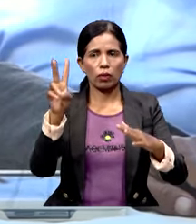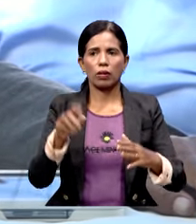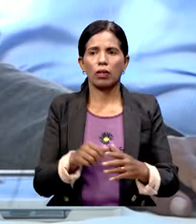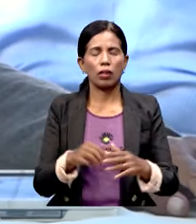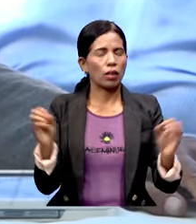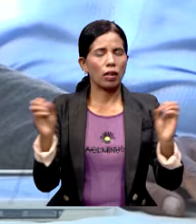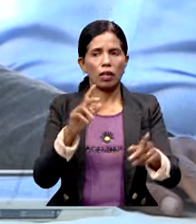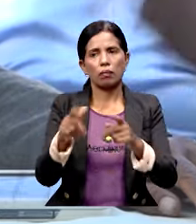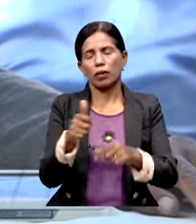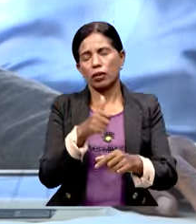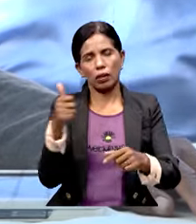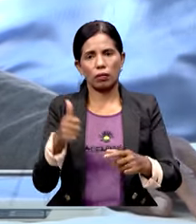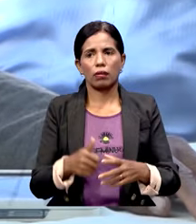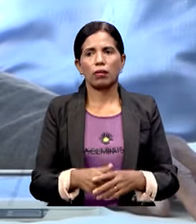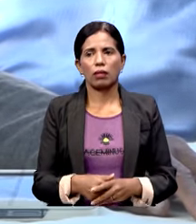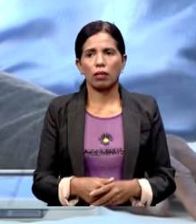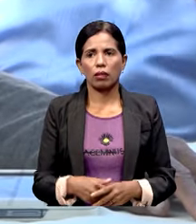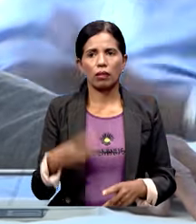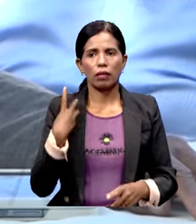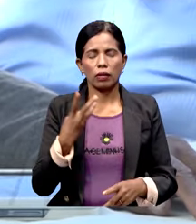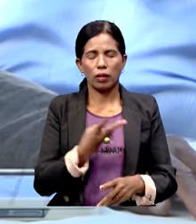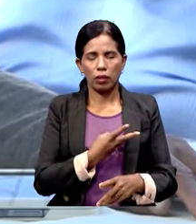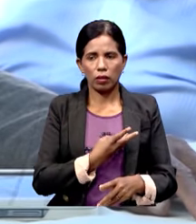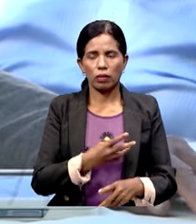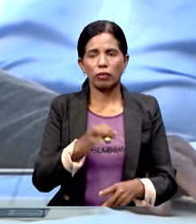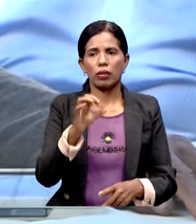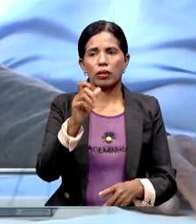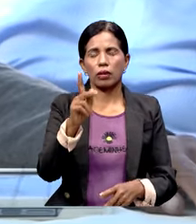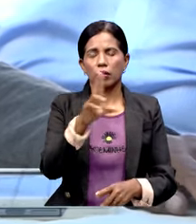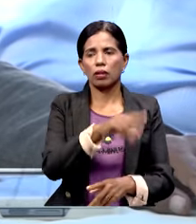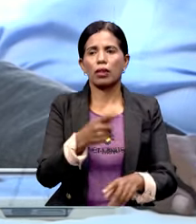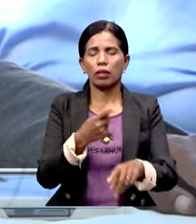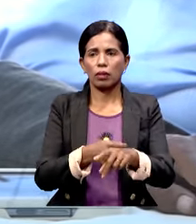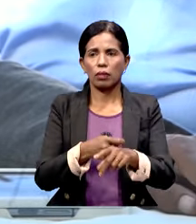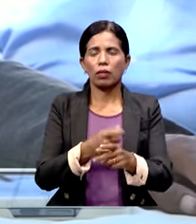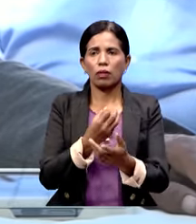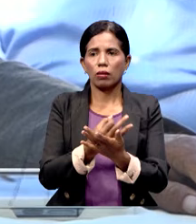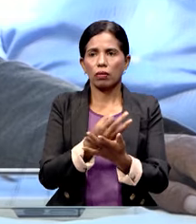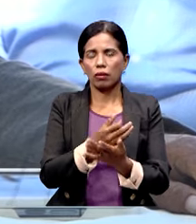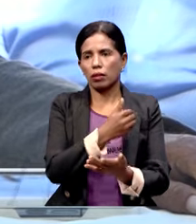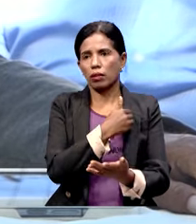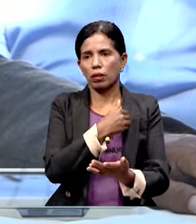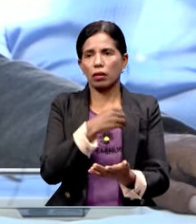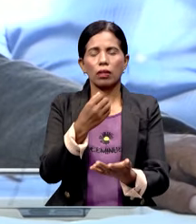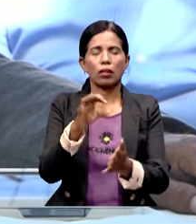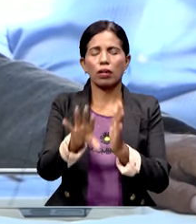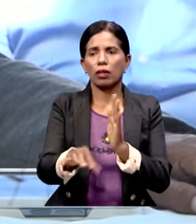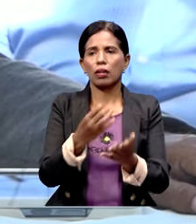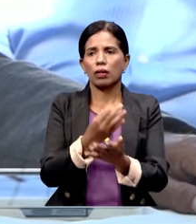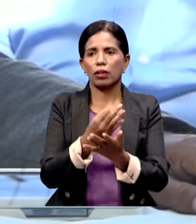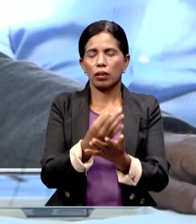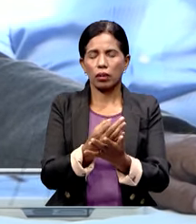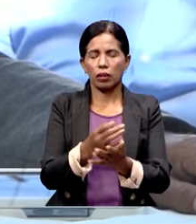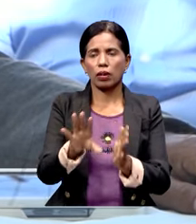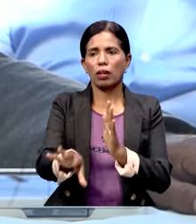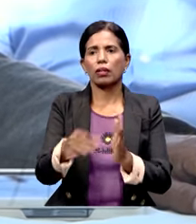laia ema selo ni obra. Ne ita ni mau Francis Kalbar ni obra i momento ne osan sidak subsidi ita sidak eta subsidi eta